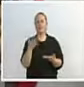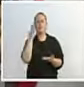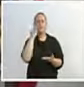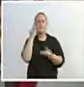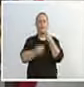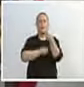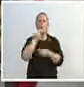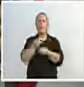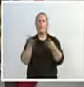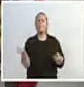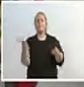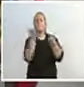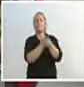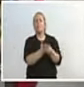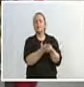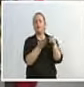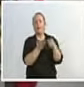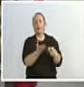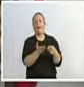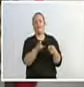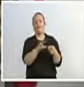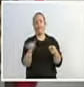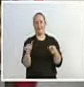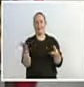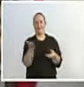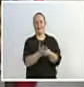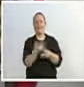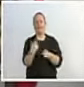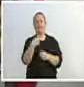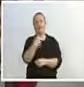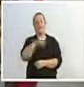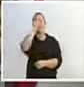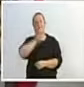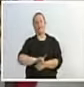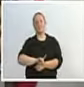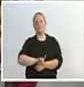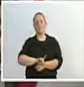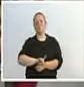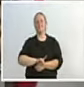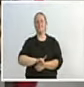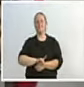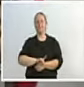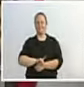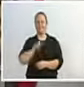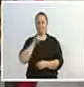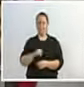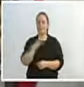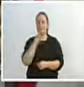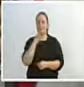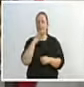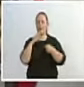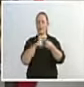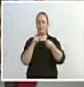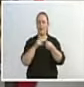ao poder judiciário, ele faz valer seu direito na área da saúde. Aquele e aquela que conhece o artigo 196